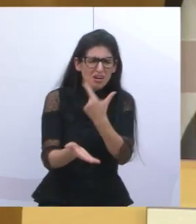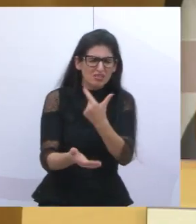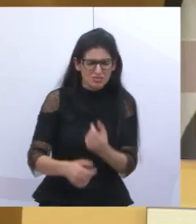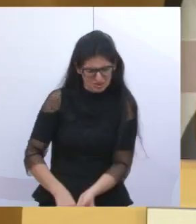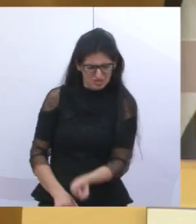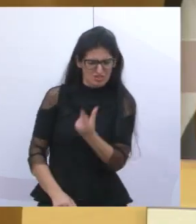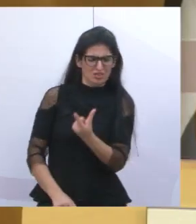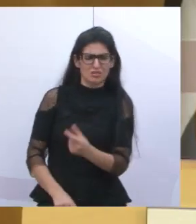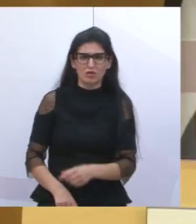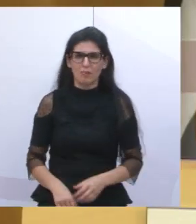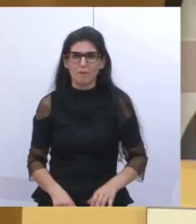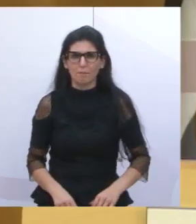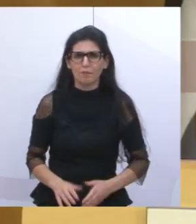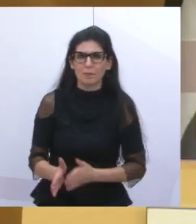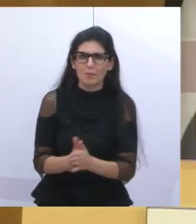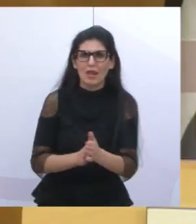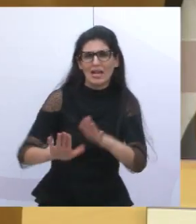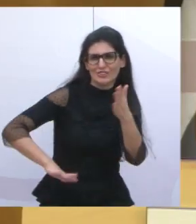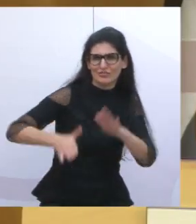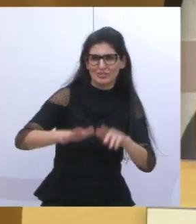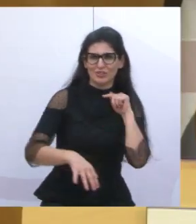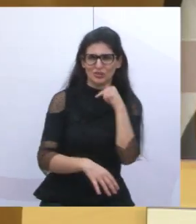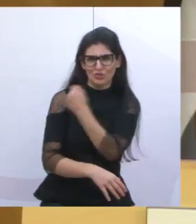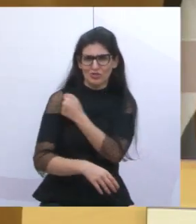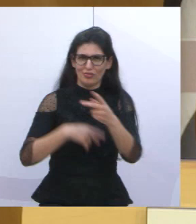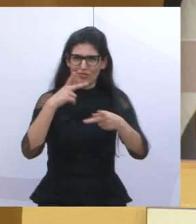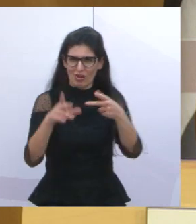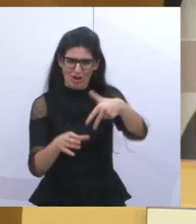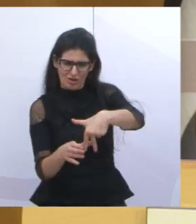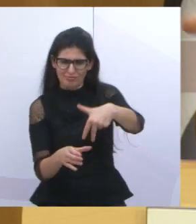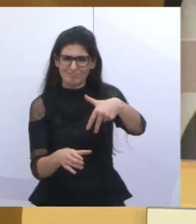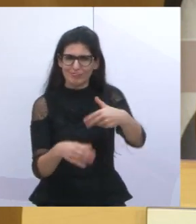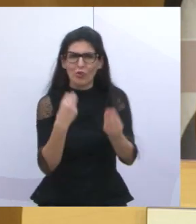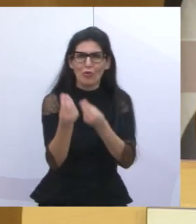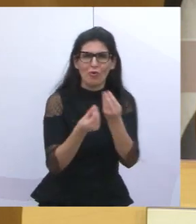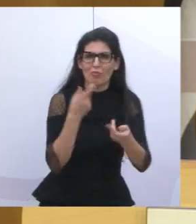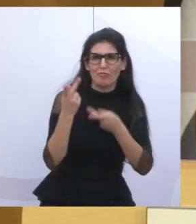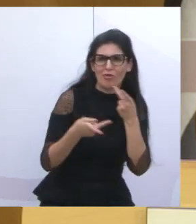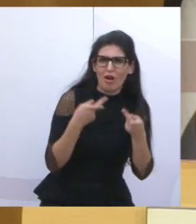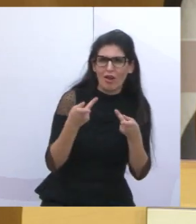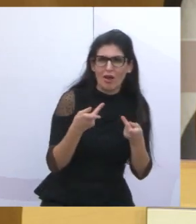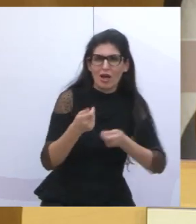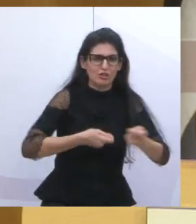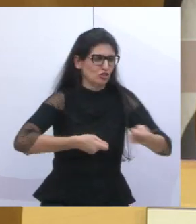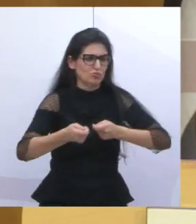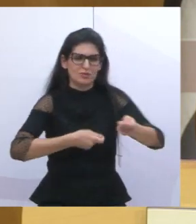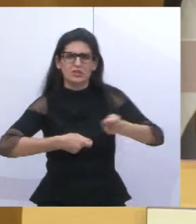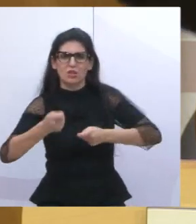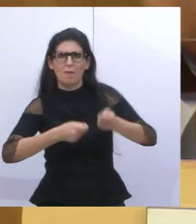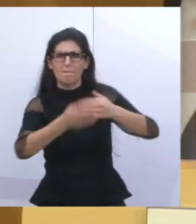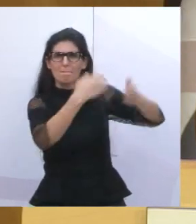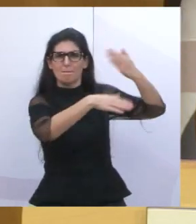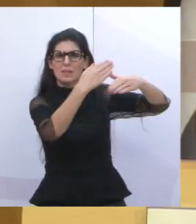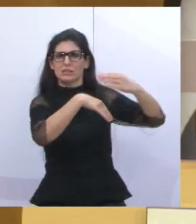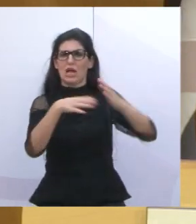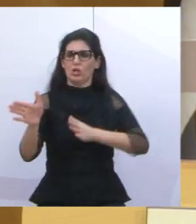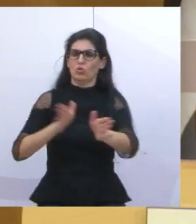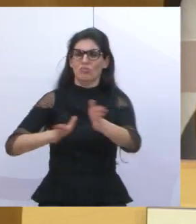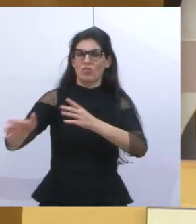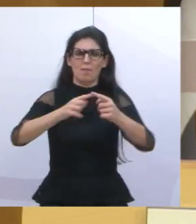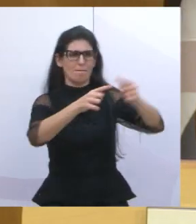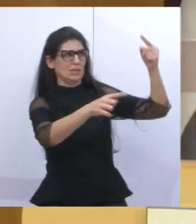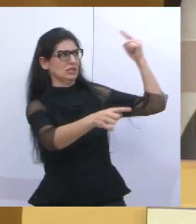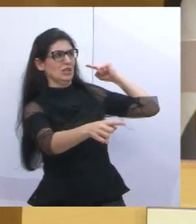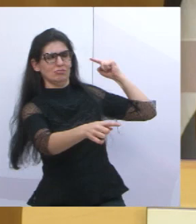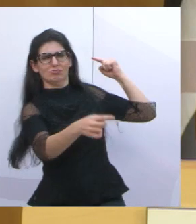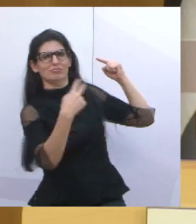chata, né? Muitas vezes a gente chega aqui, muitas vezes a gente não tem discurso para falar para a população, fica falando de administrações anteriores. O que passou, passou. Nós temos que enxergar